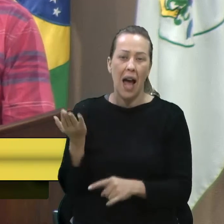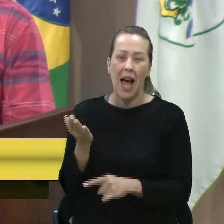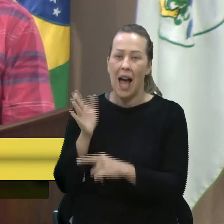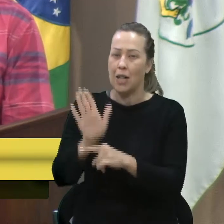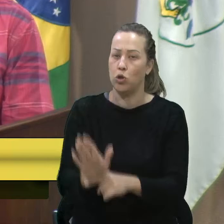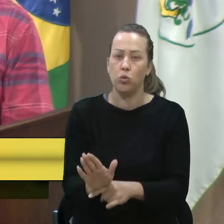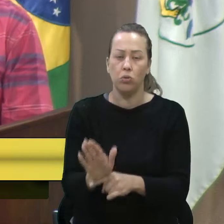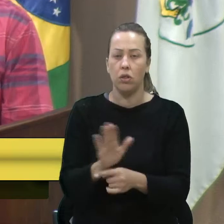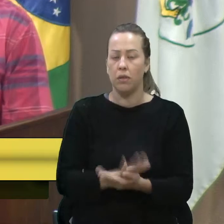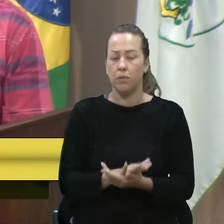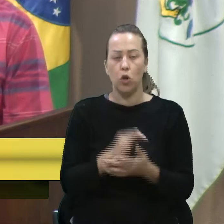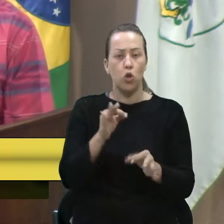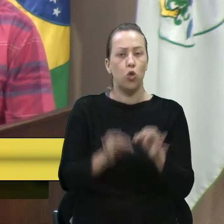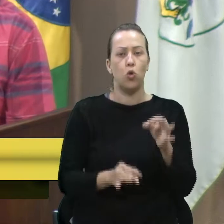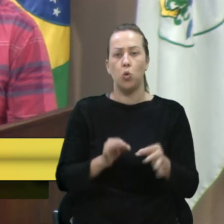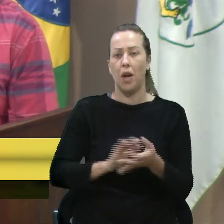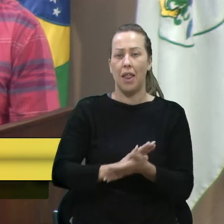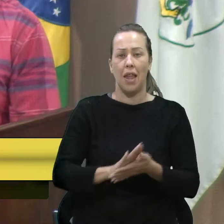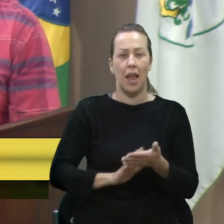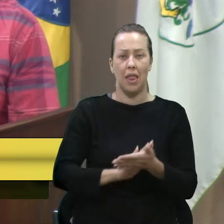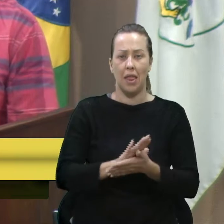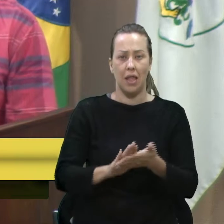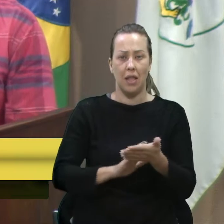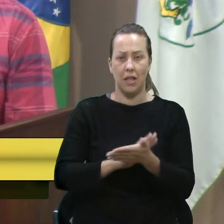Sem julgar a pessoa.